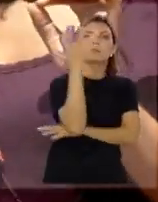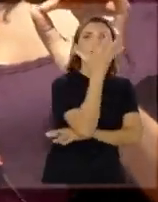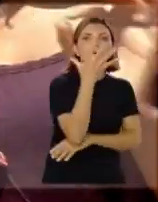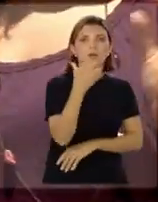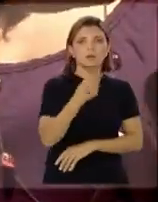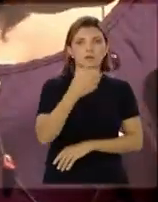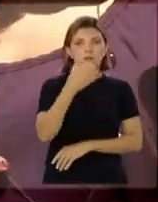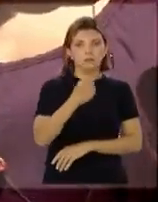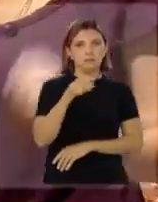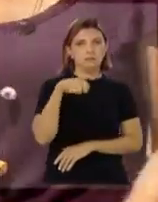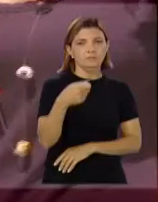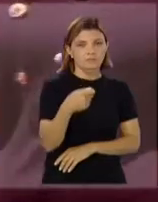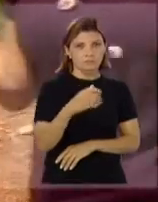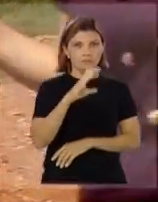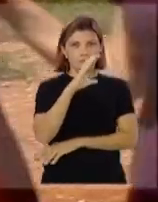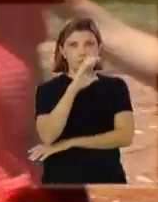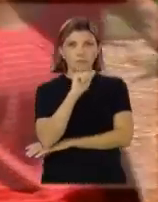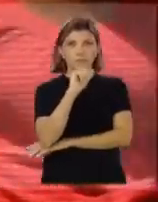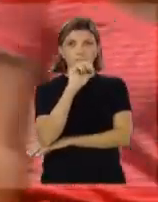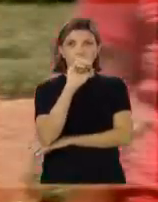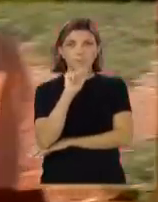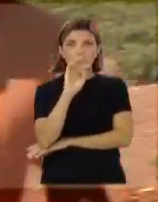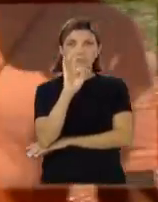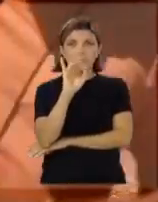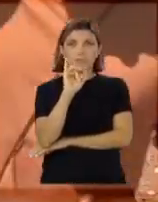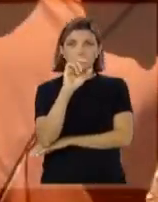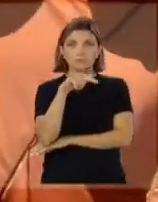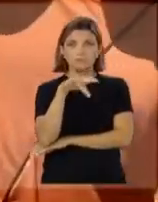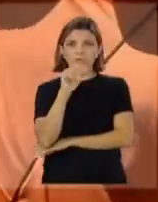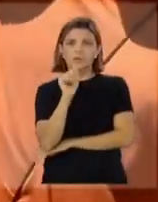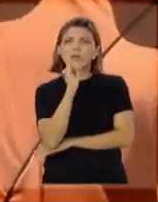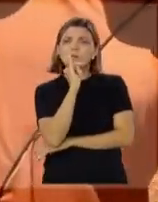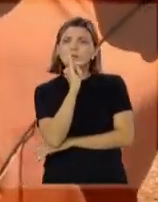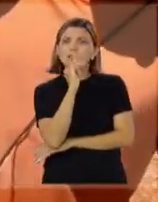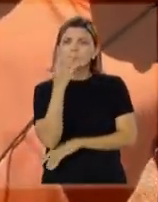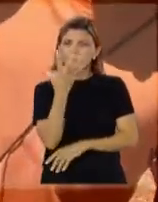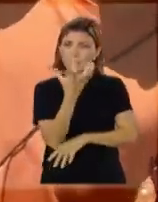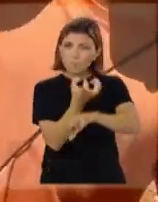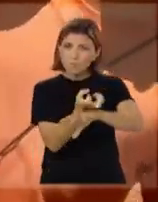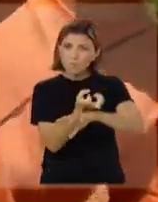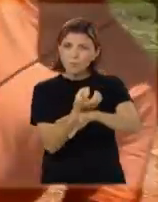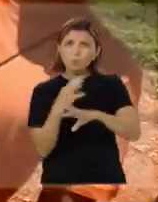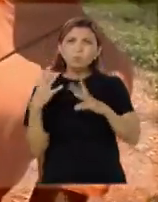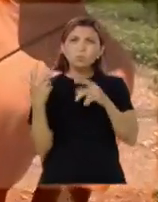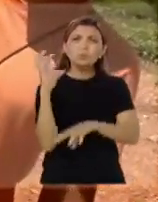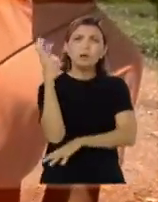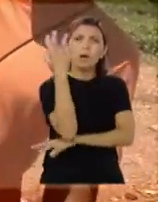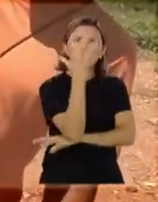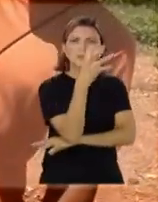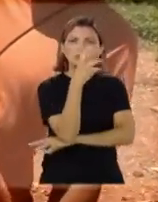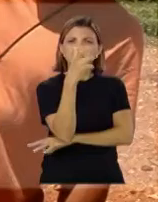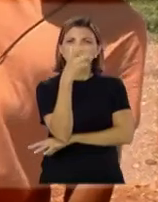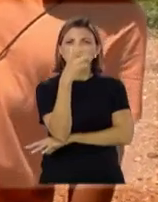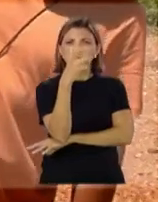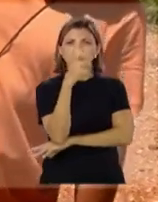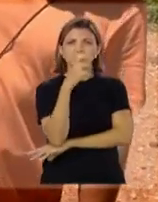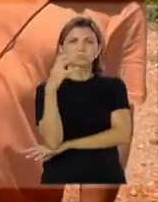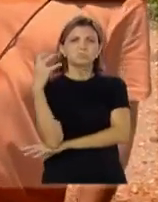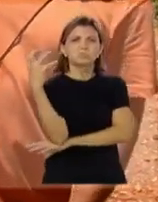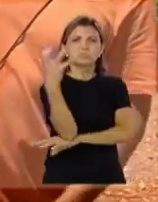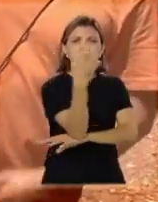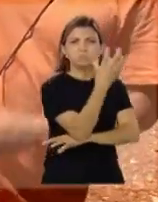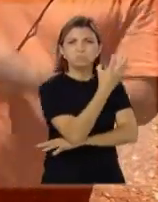significa mata branca. Interessante. É, você e a Tata tem razão. No tempo da seca que as plantas ficam meio secas,